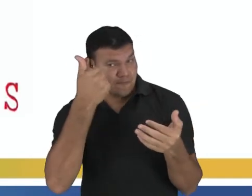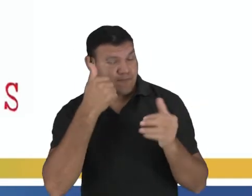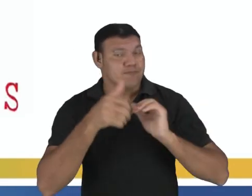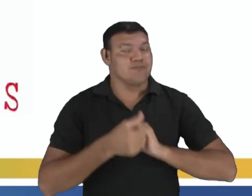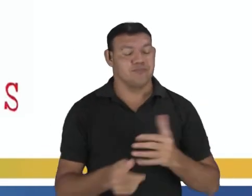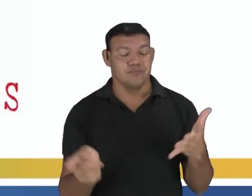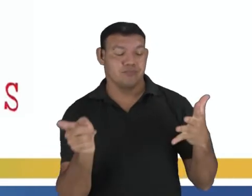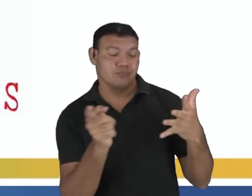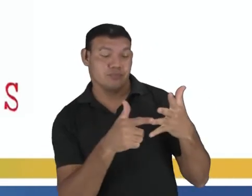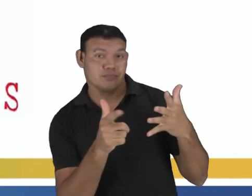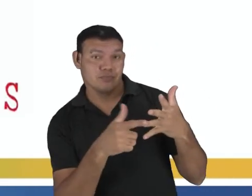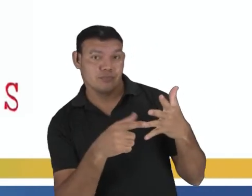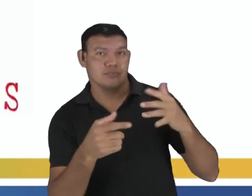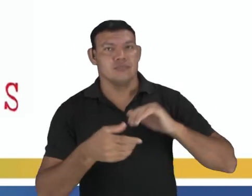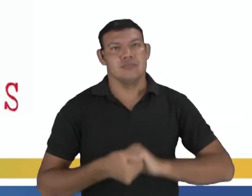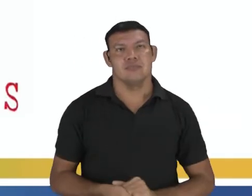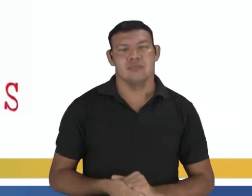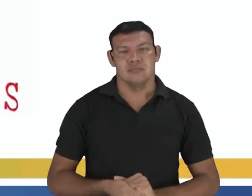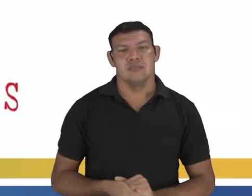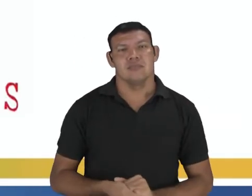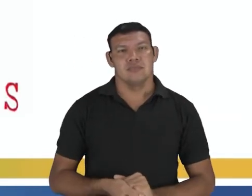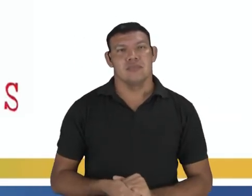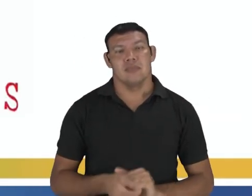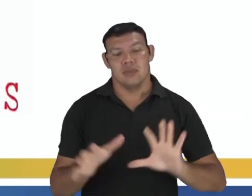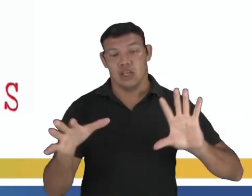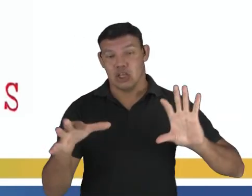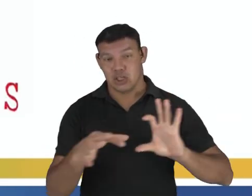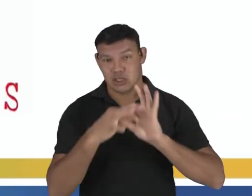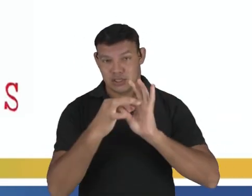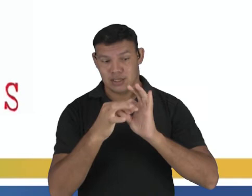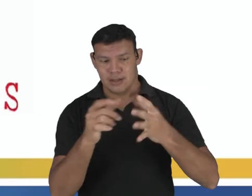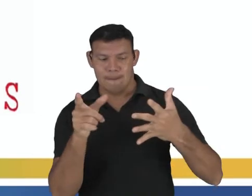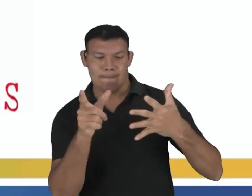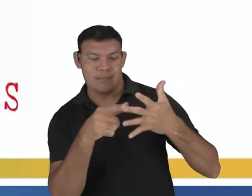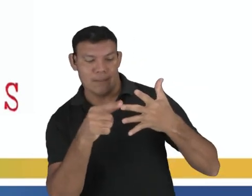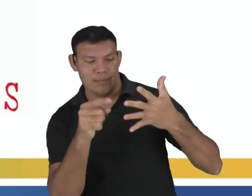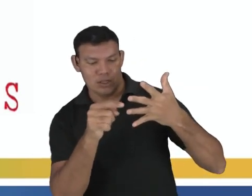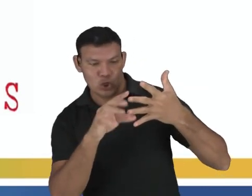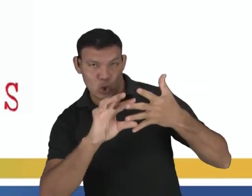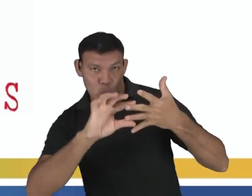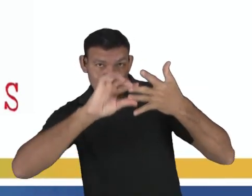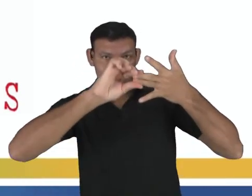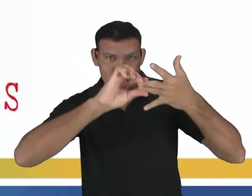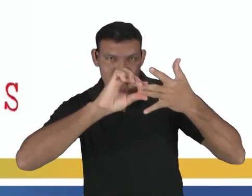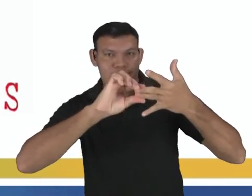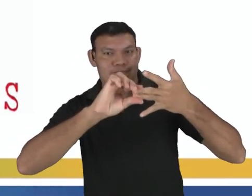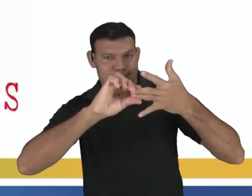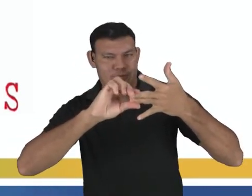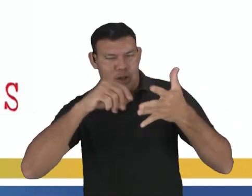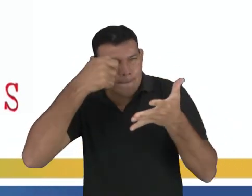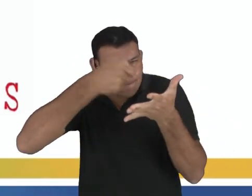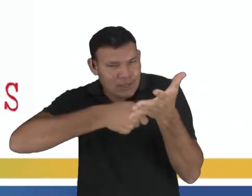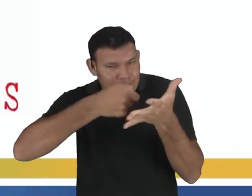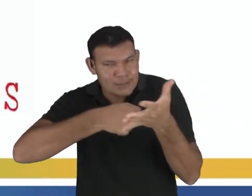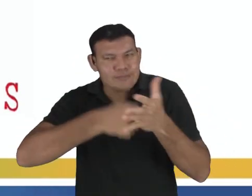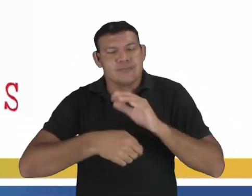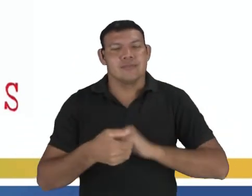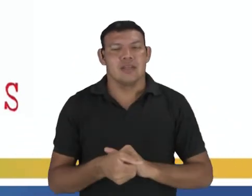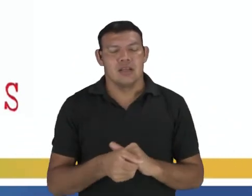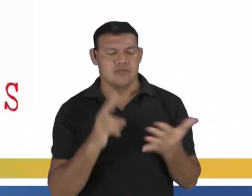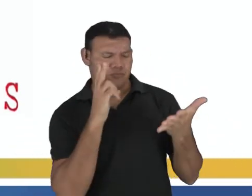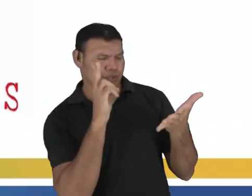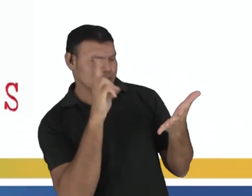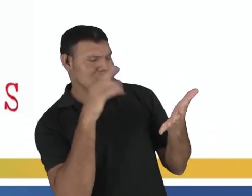O quarto passo vai estar ligado ao terceiro, ou seja, é um reforço. Se você já revisou as notas para